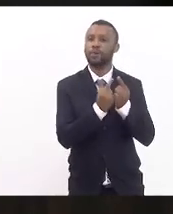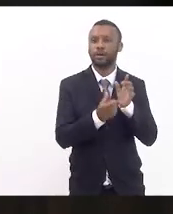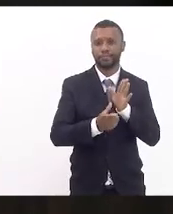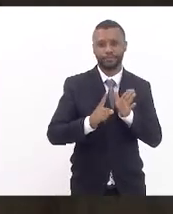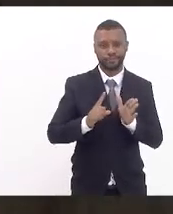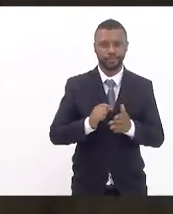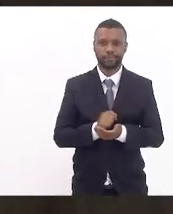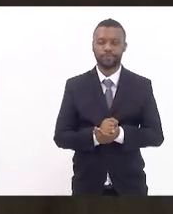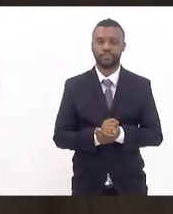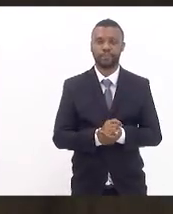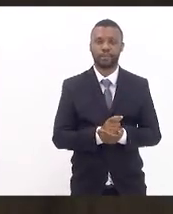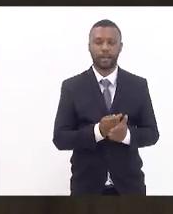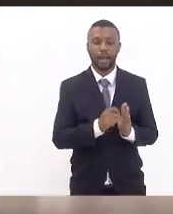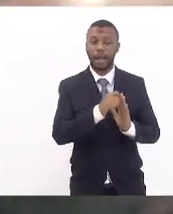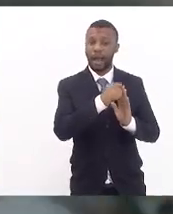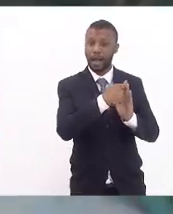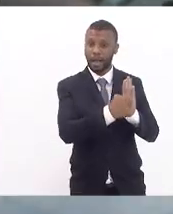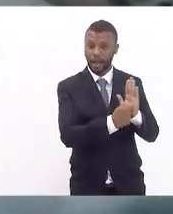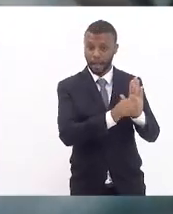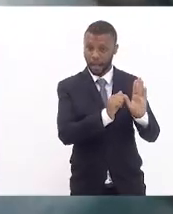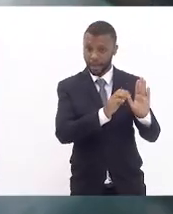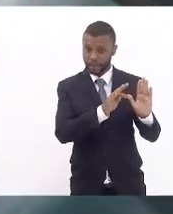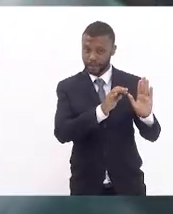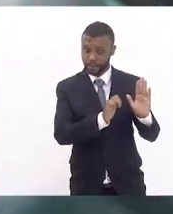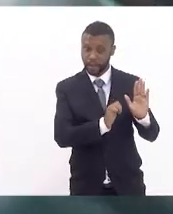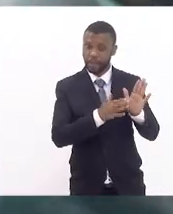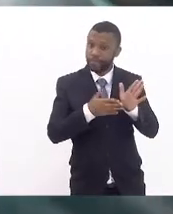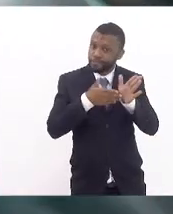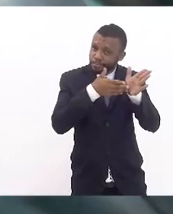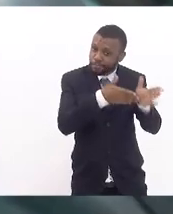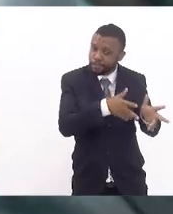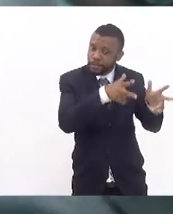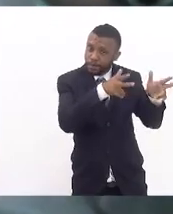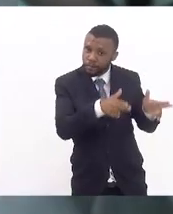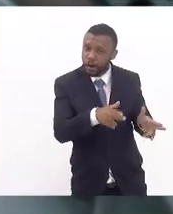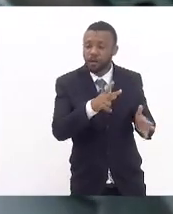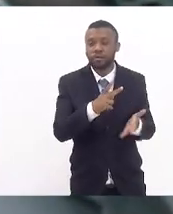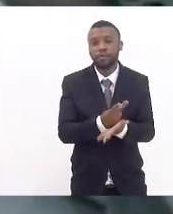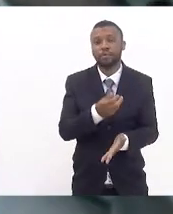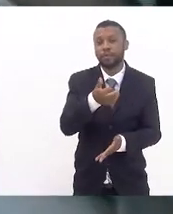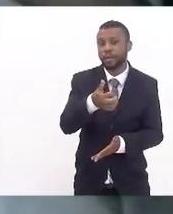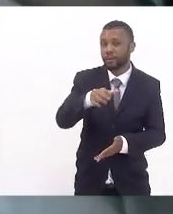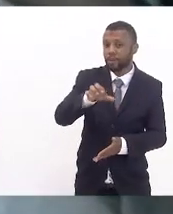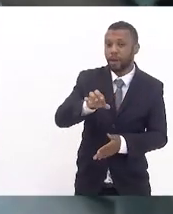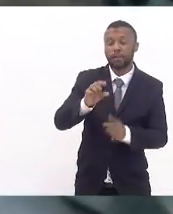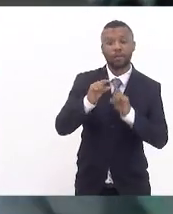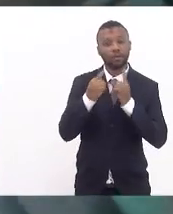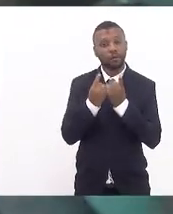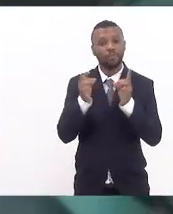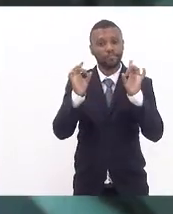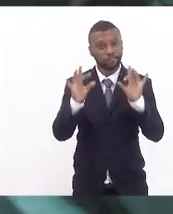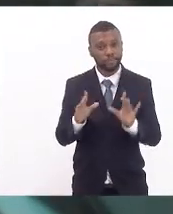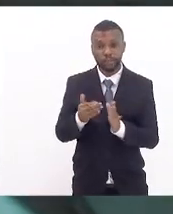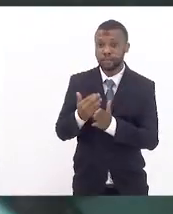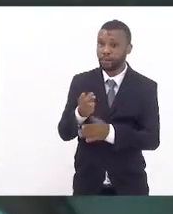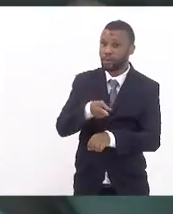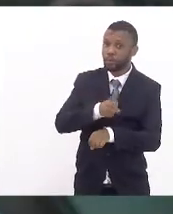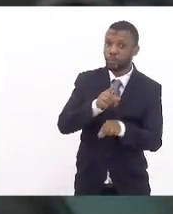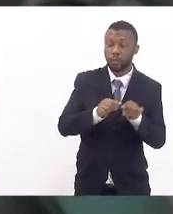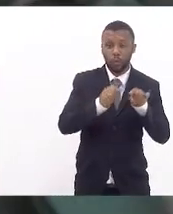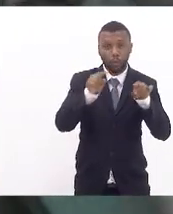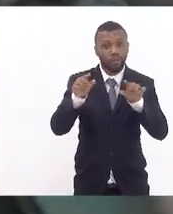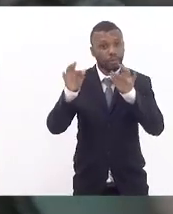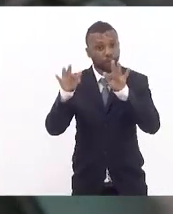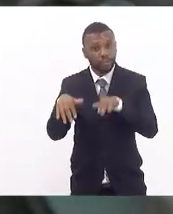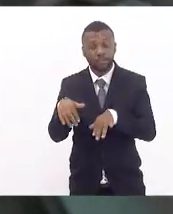A ata reflete com exatidão o ocorrido na 19ª sessão ordinária, que, iniciada às 14 horas, encerrou-se